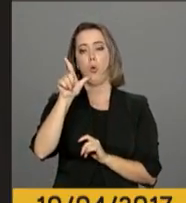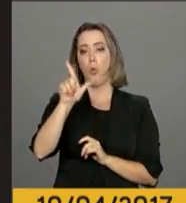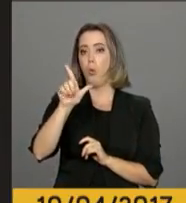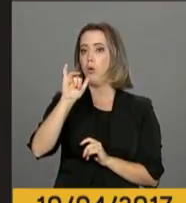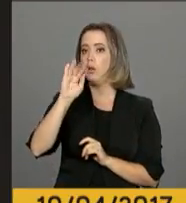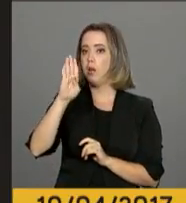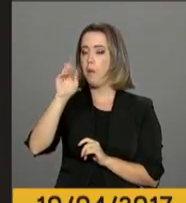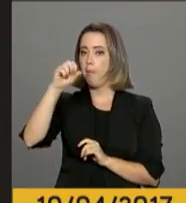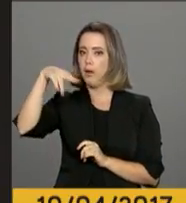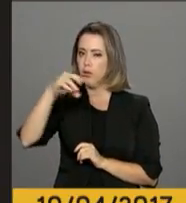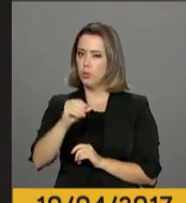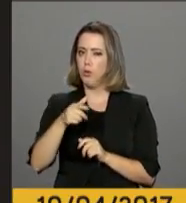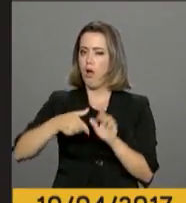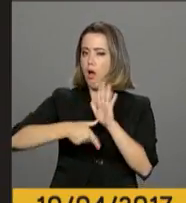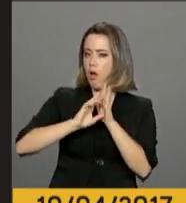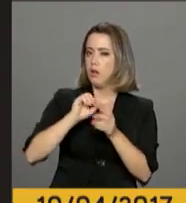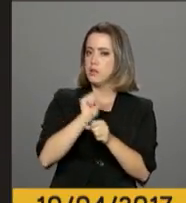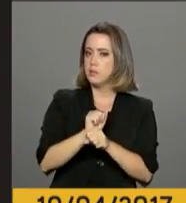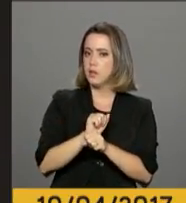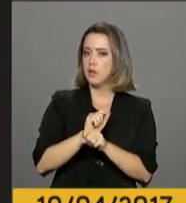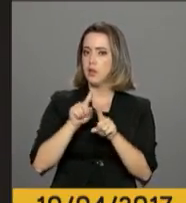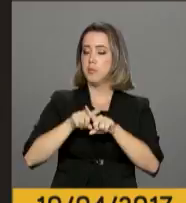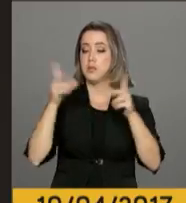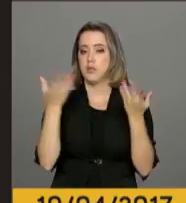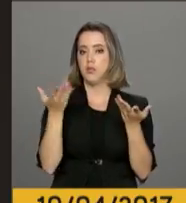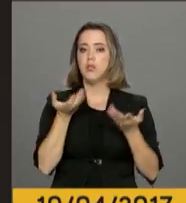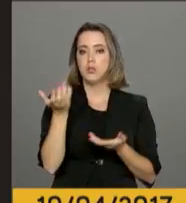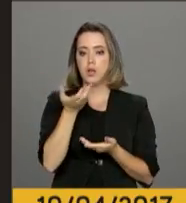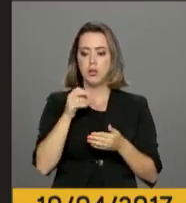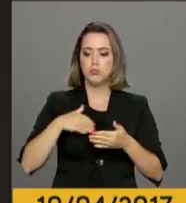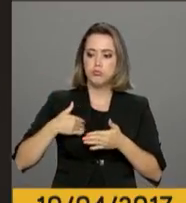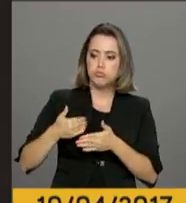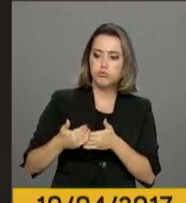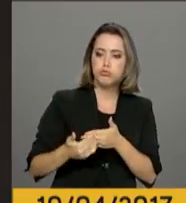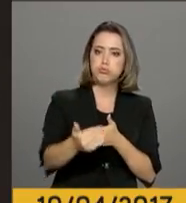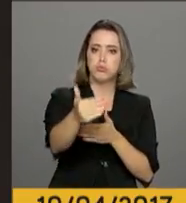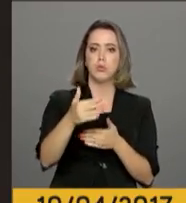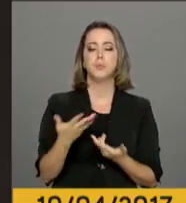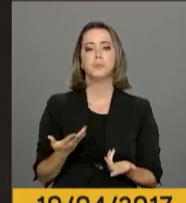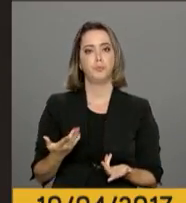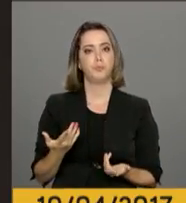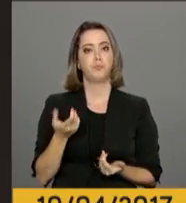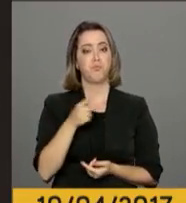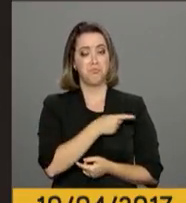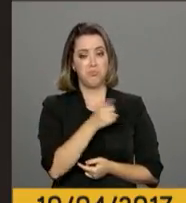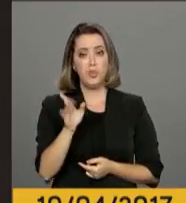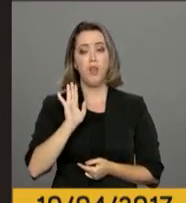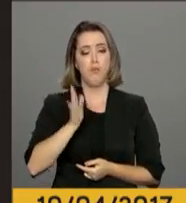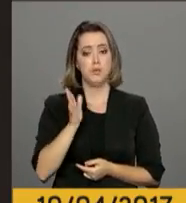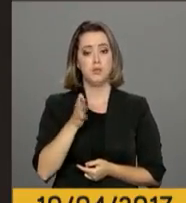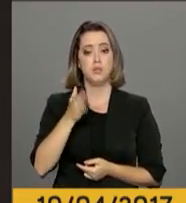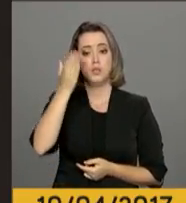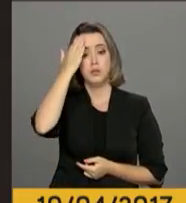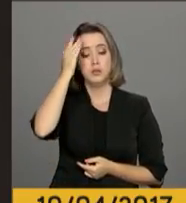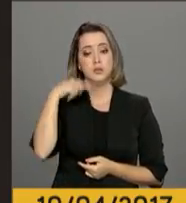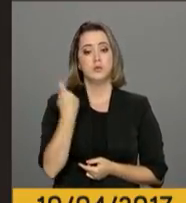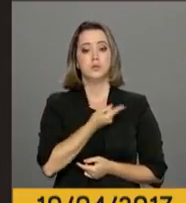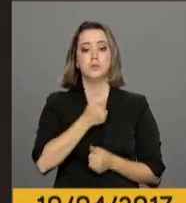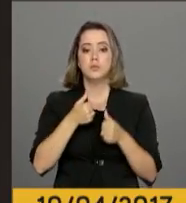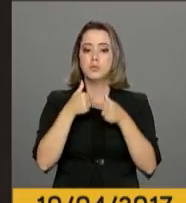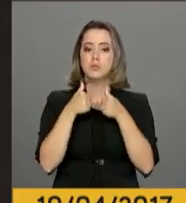quero agora incrementá-lo. E vocês sabem que nós